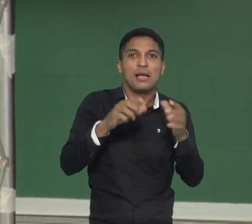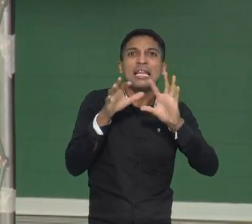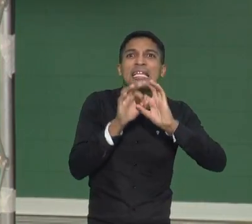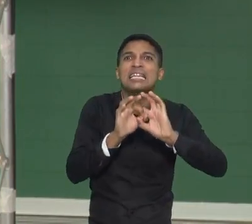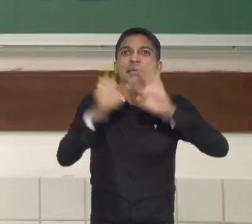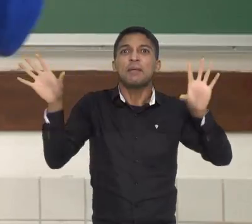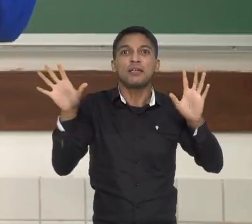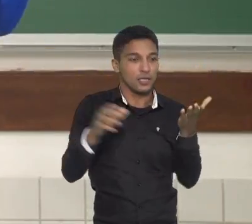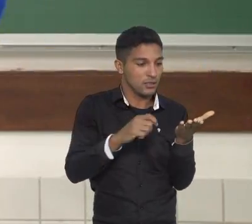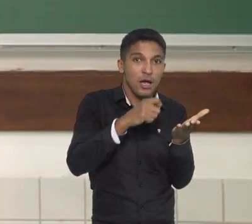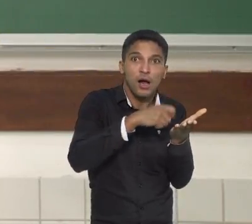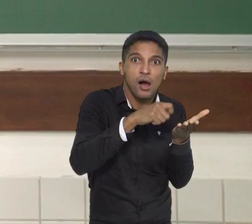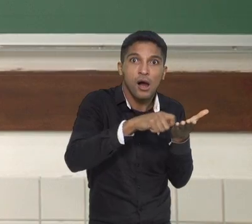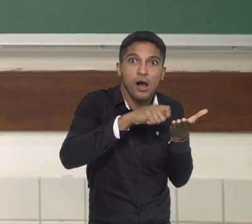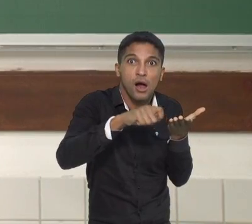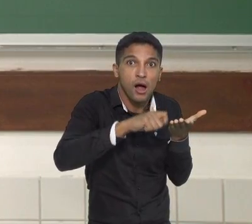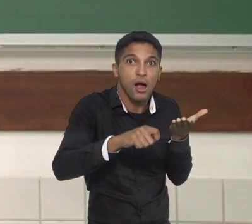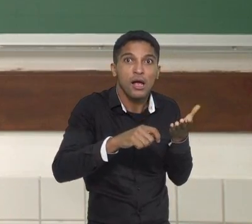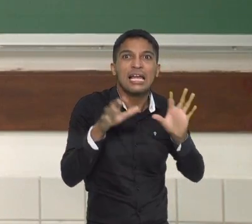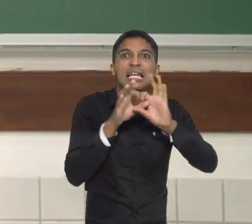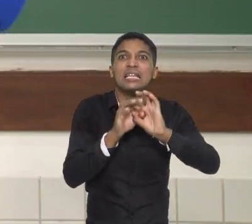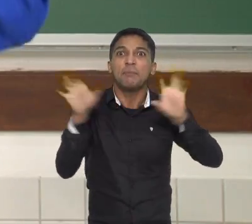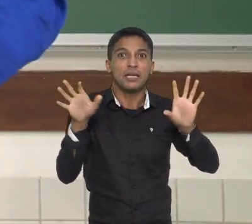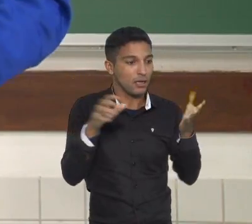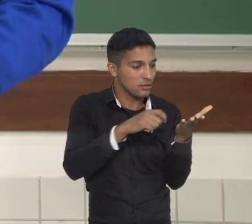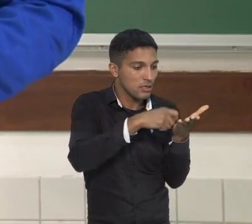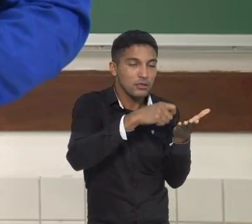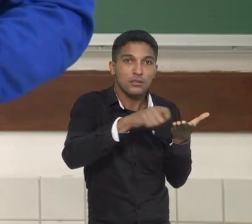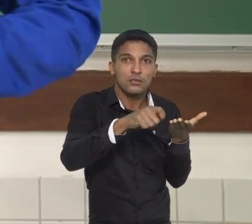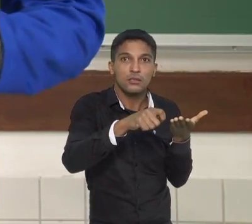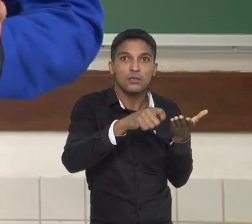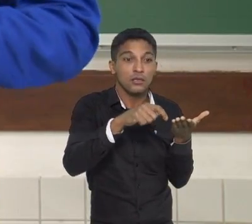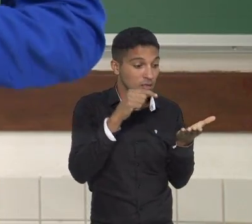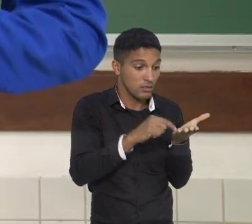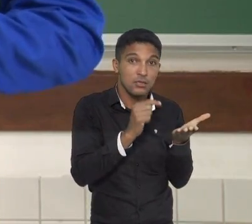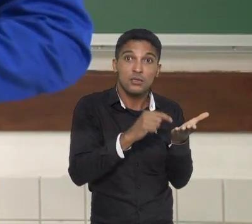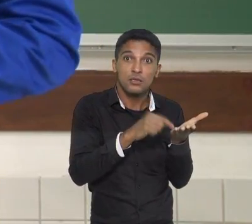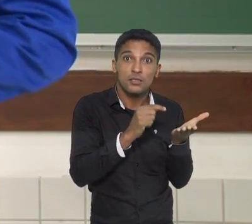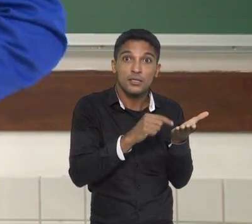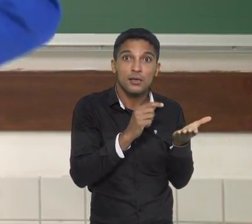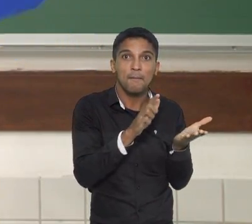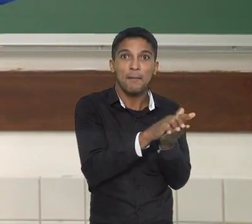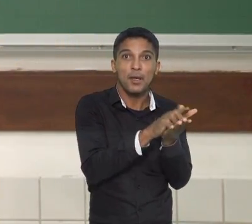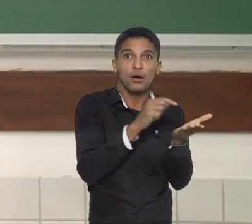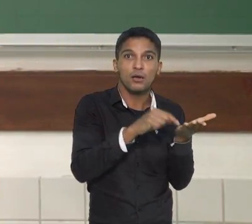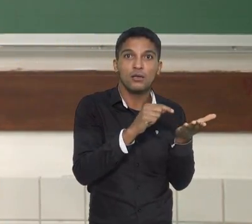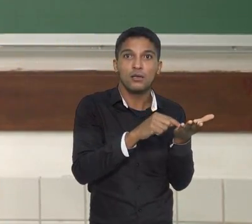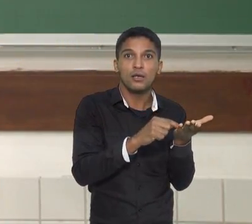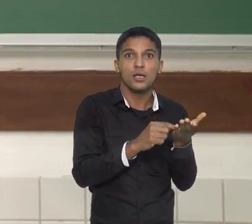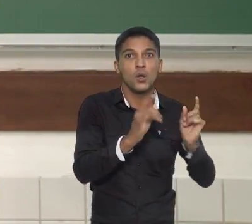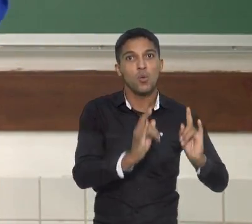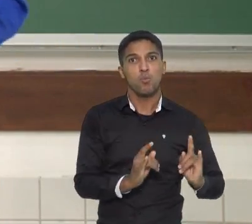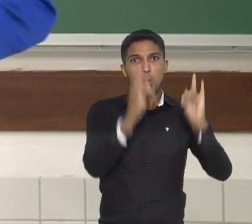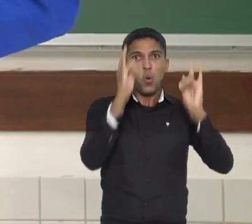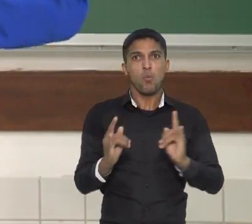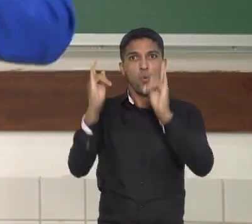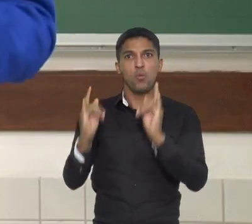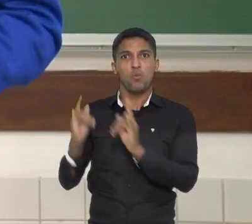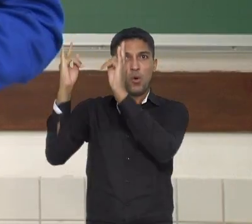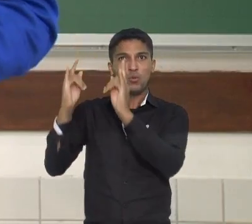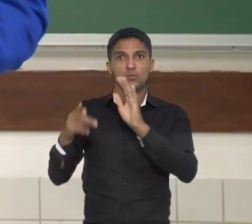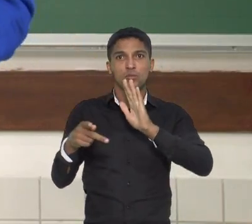liberdade, como a gente acabou de ler agora nesse documento. E nessa mensagem, o que eles iam fazer? Eles pegavam,